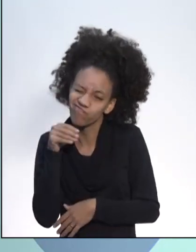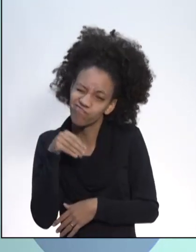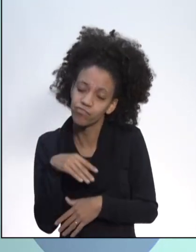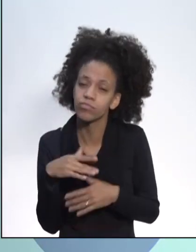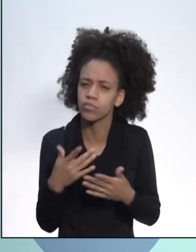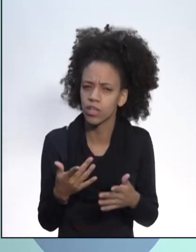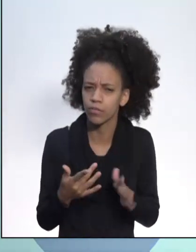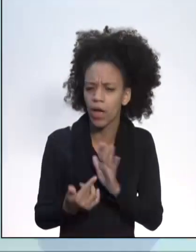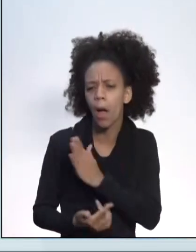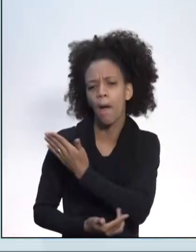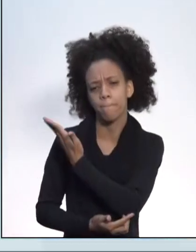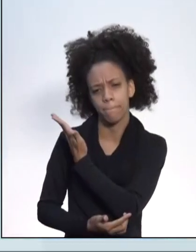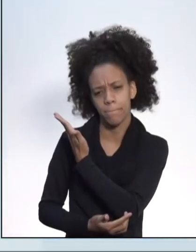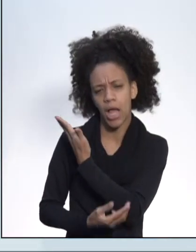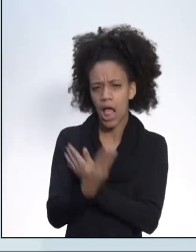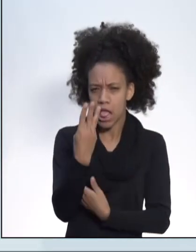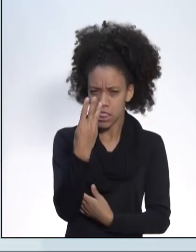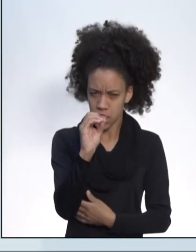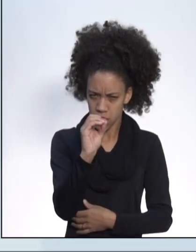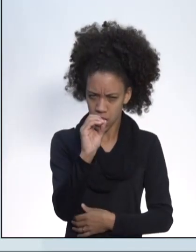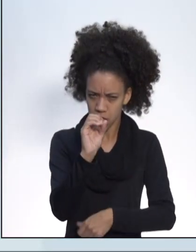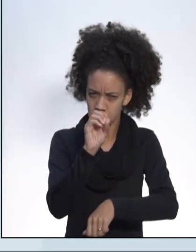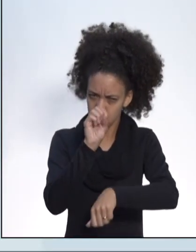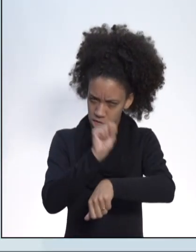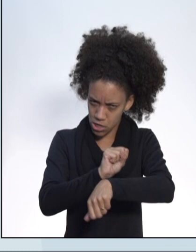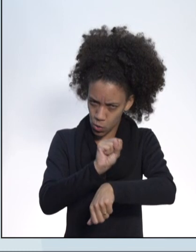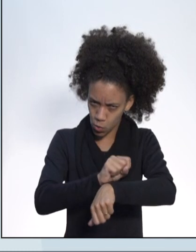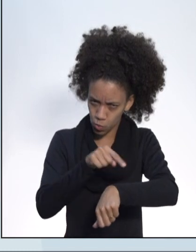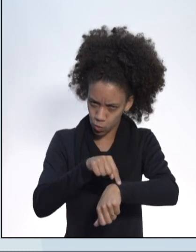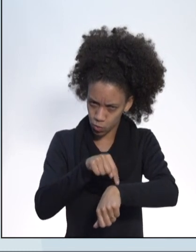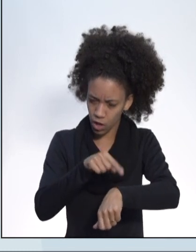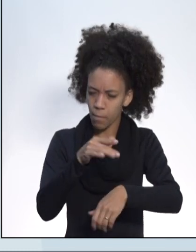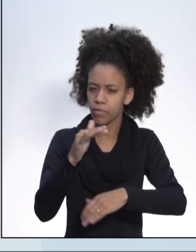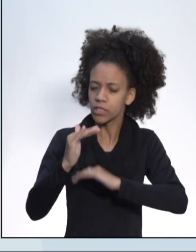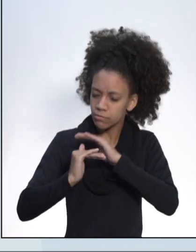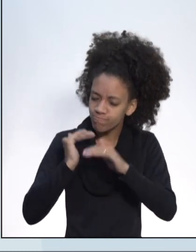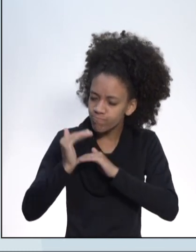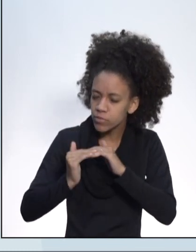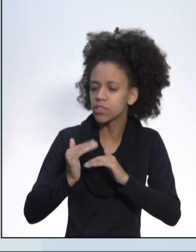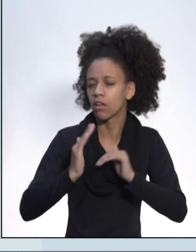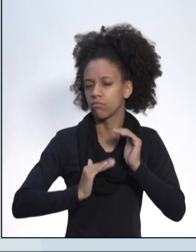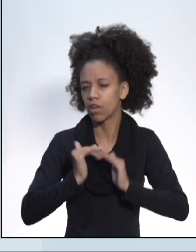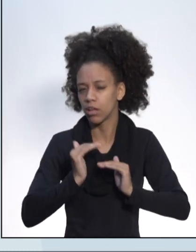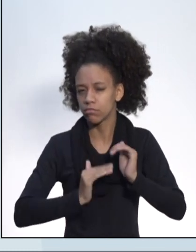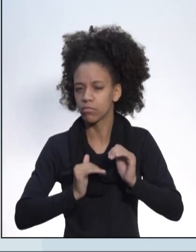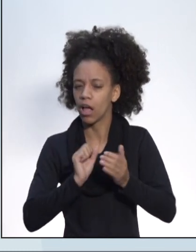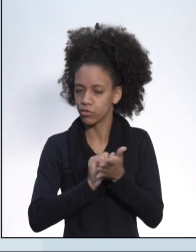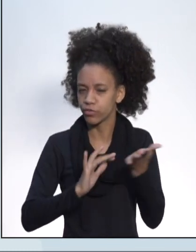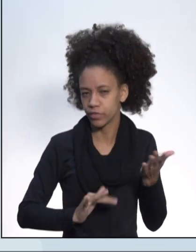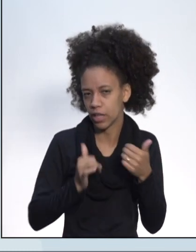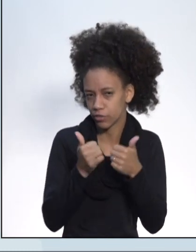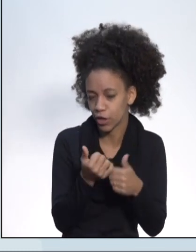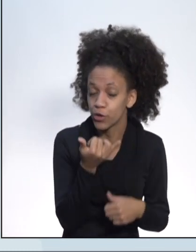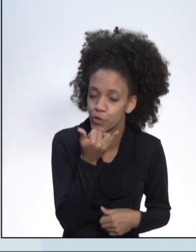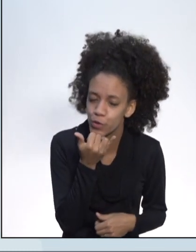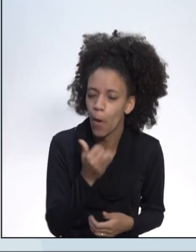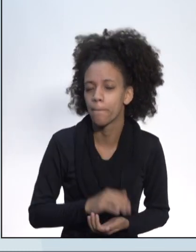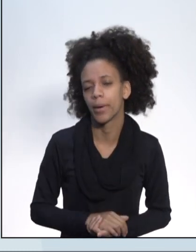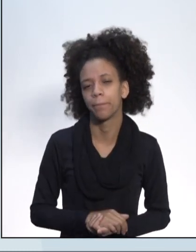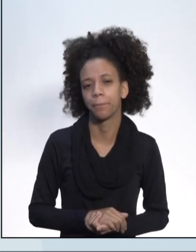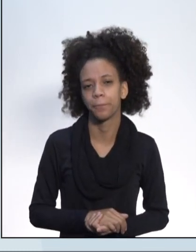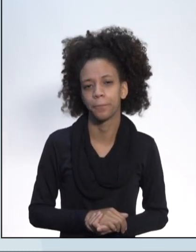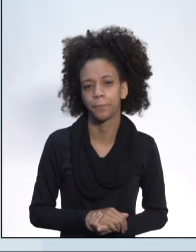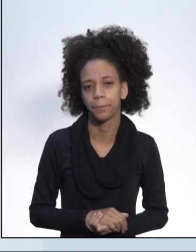Vou deixar na tela por 30 segundos para que vocês consigam desenvolver essa habilidade, essa atividade, desculpa.